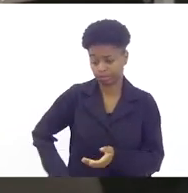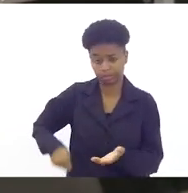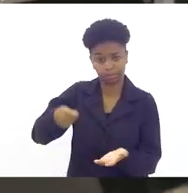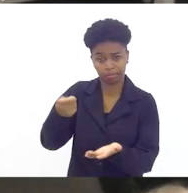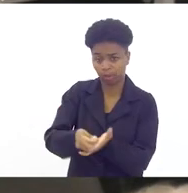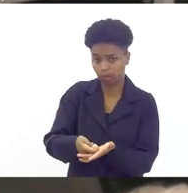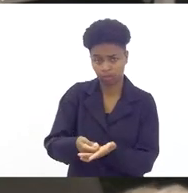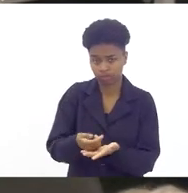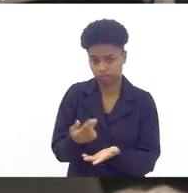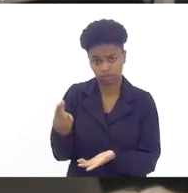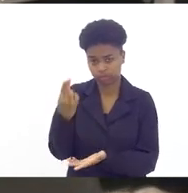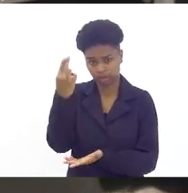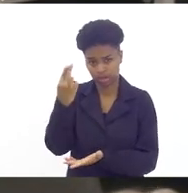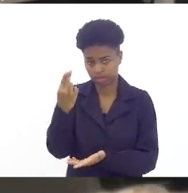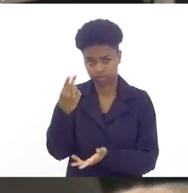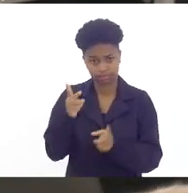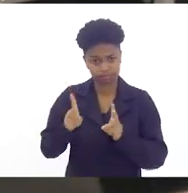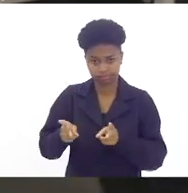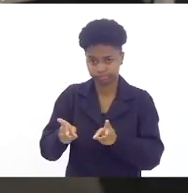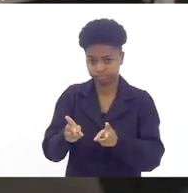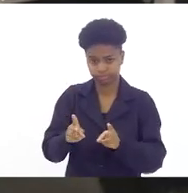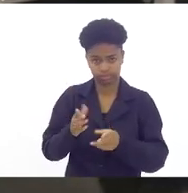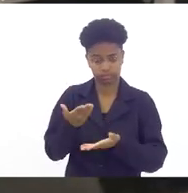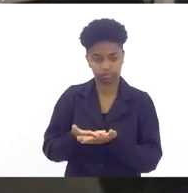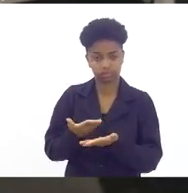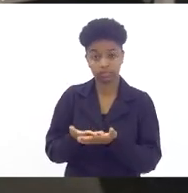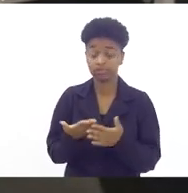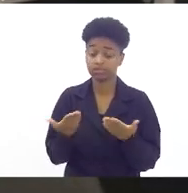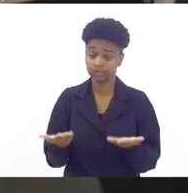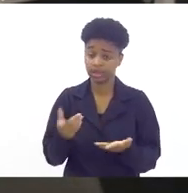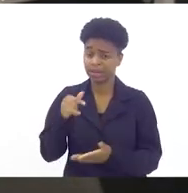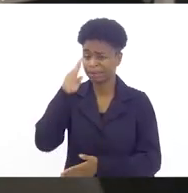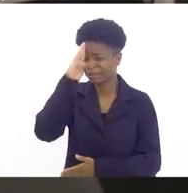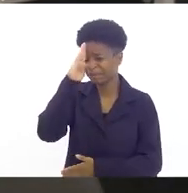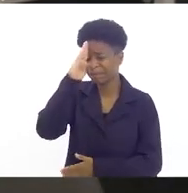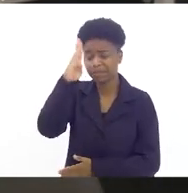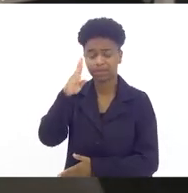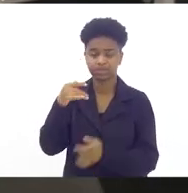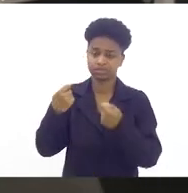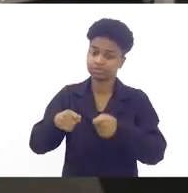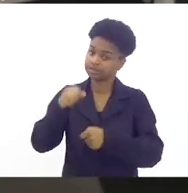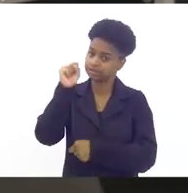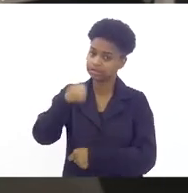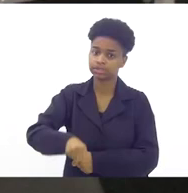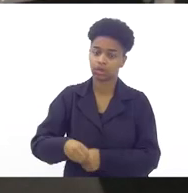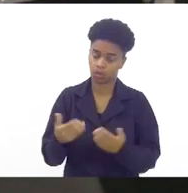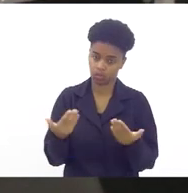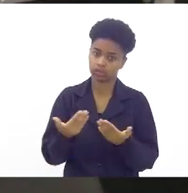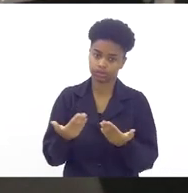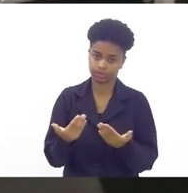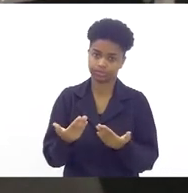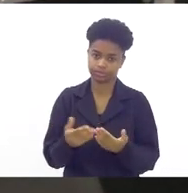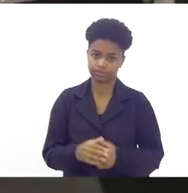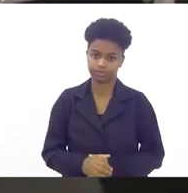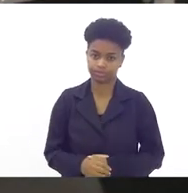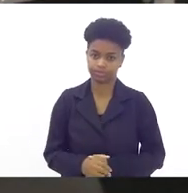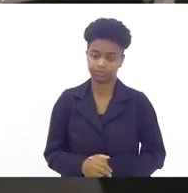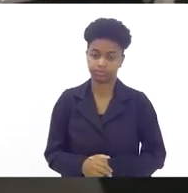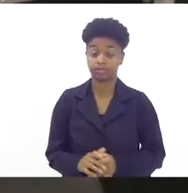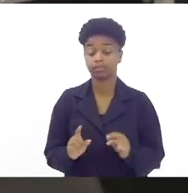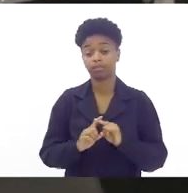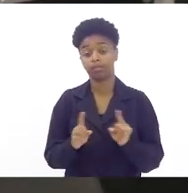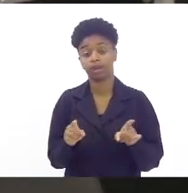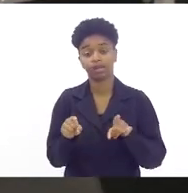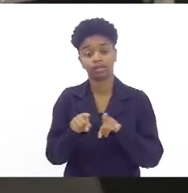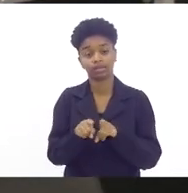né para se manterem lá então é a principal necessidade Sim hoje do aluno mas